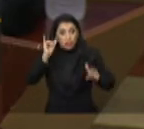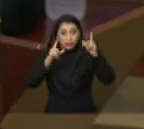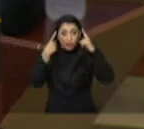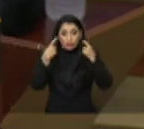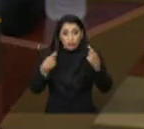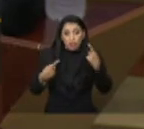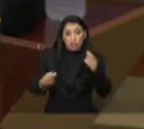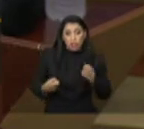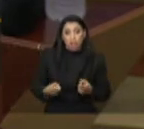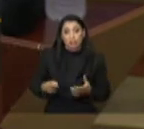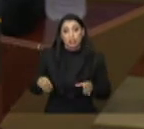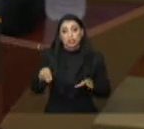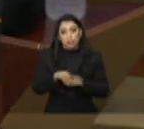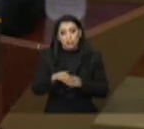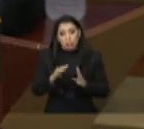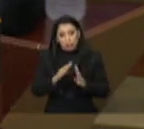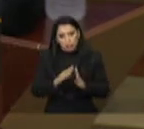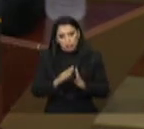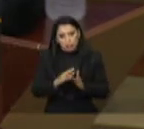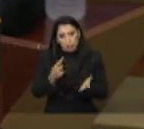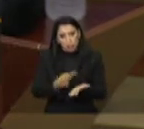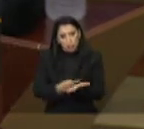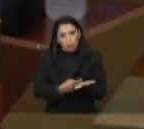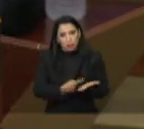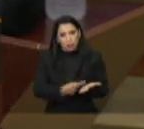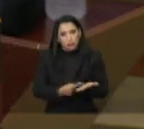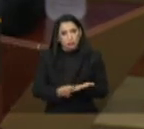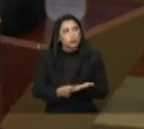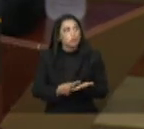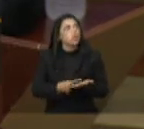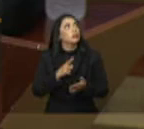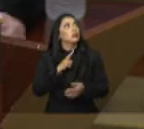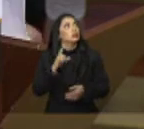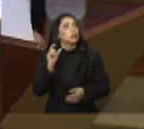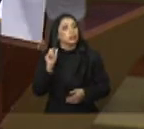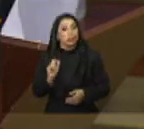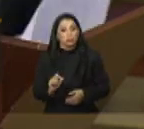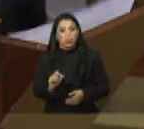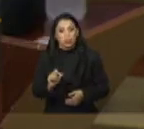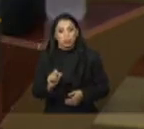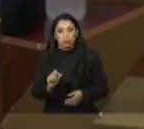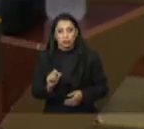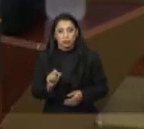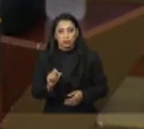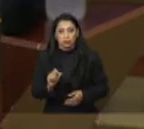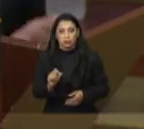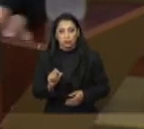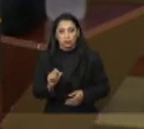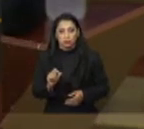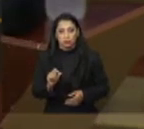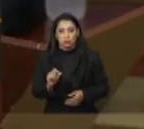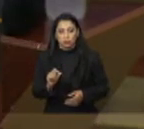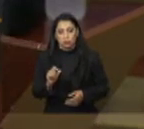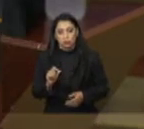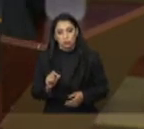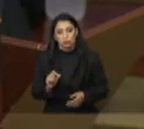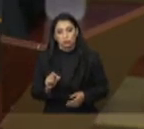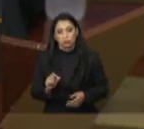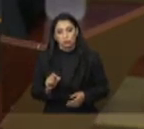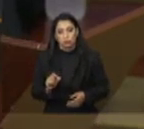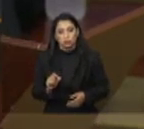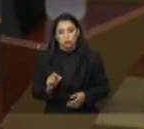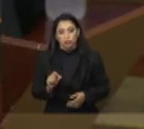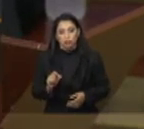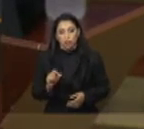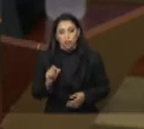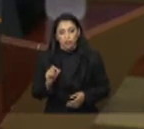o caso do direito à creche compromisso com a construção de uma nação livre Justa e solidária é compromisso do qual